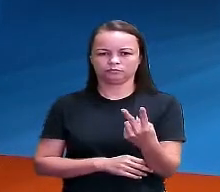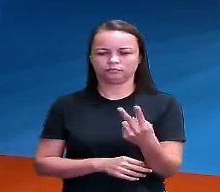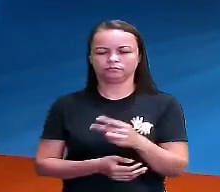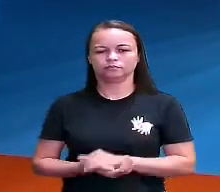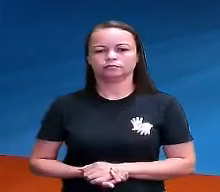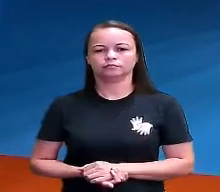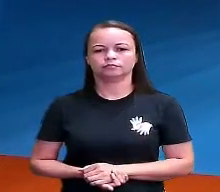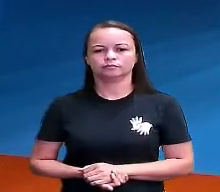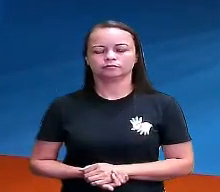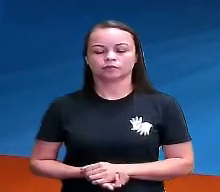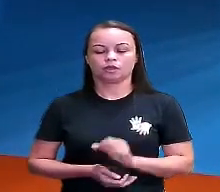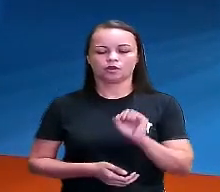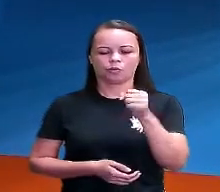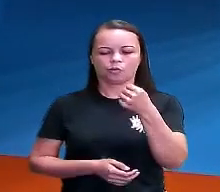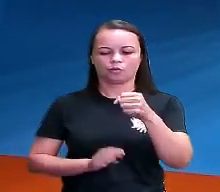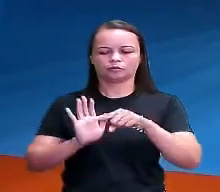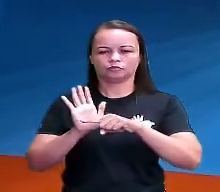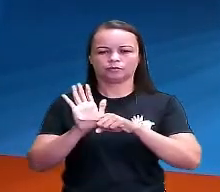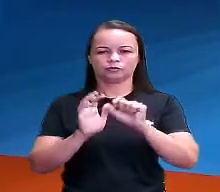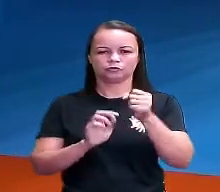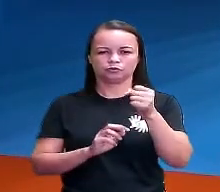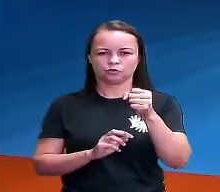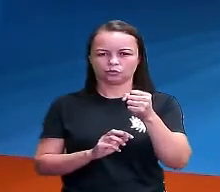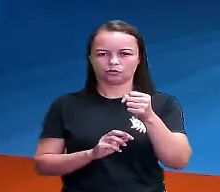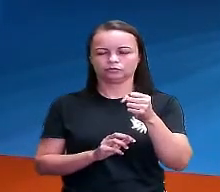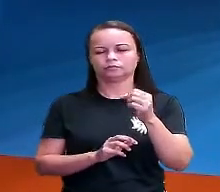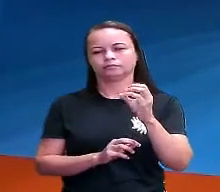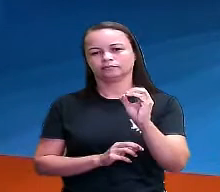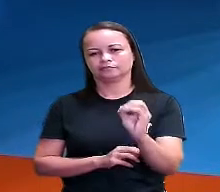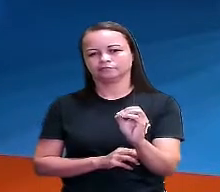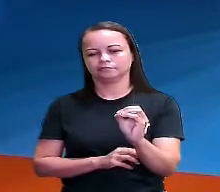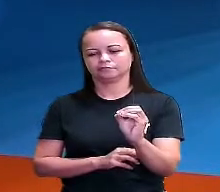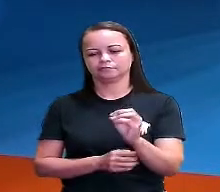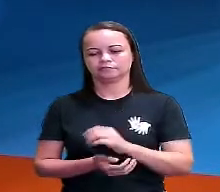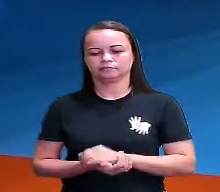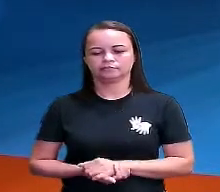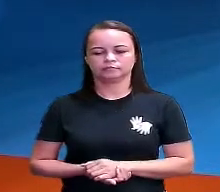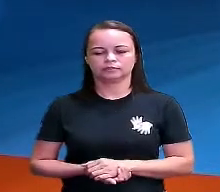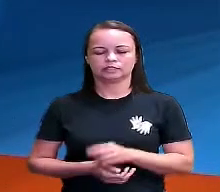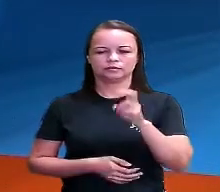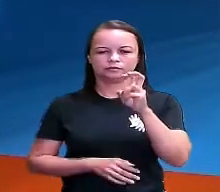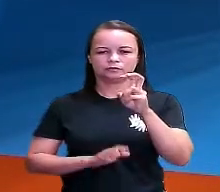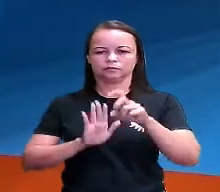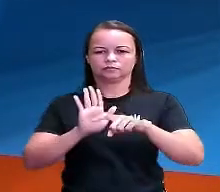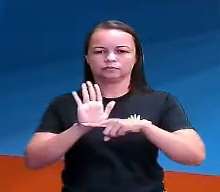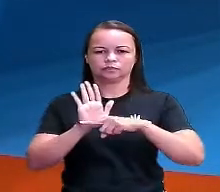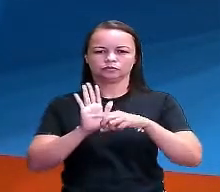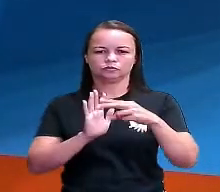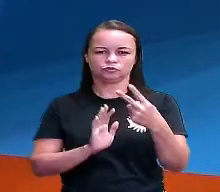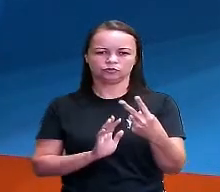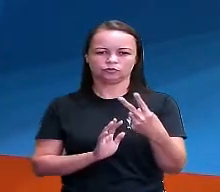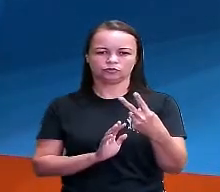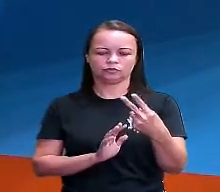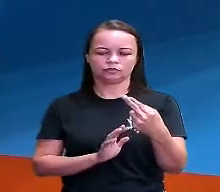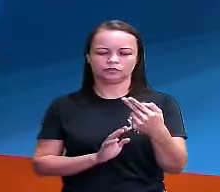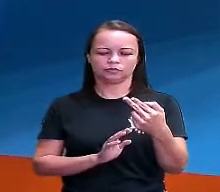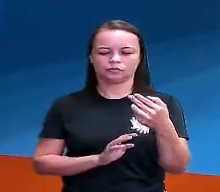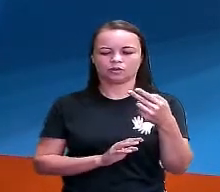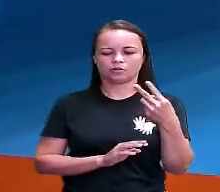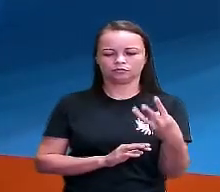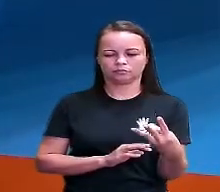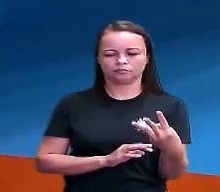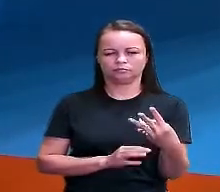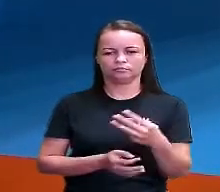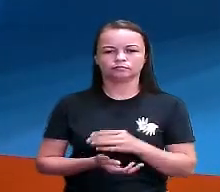2. 8 menos 8, 0. 5 menos 2 dá 3,